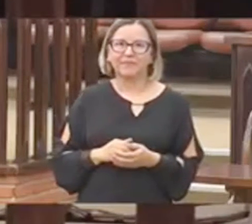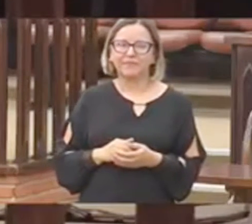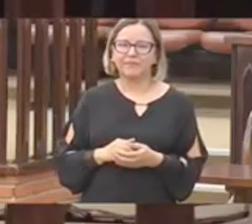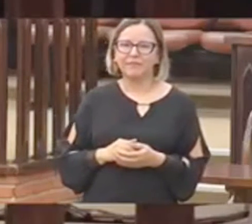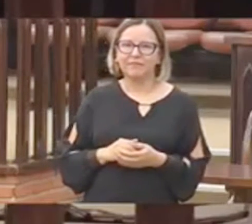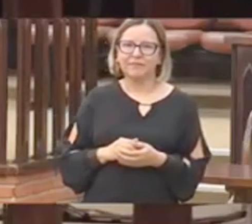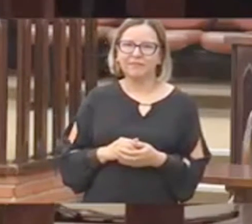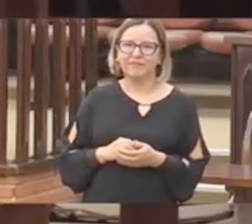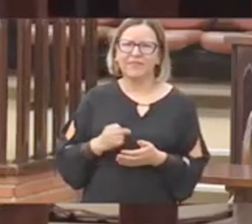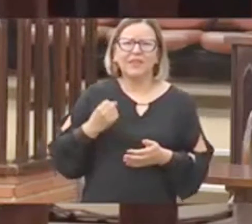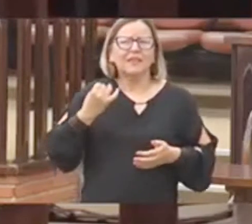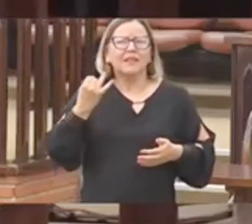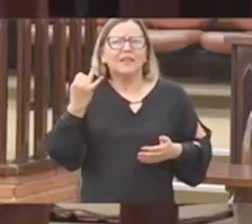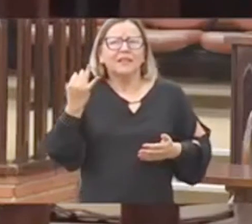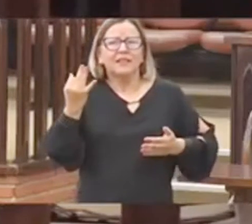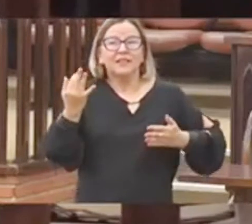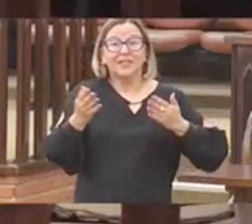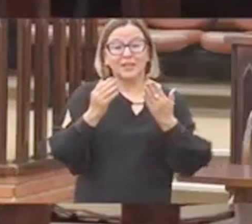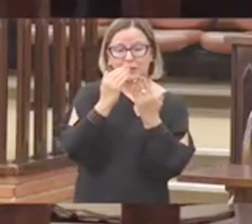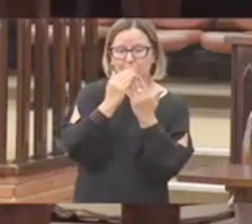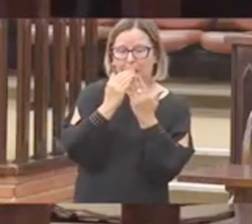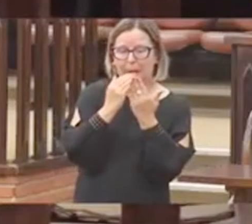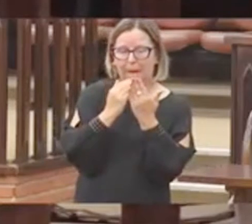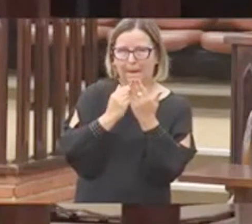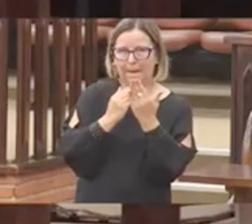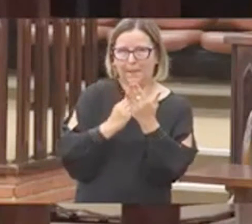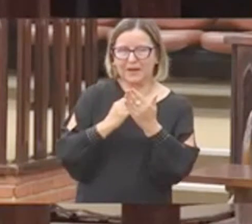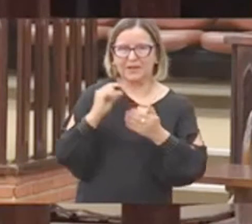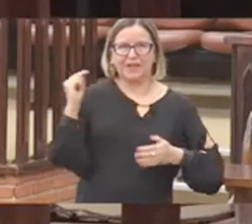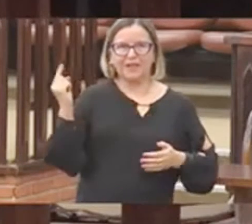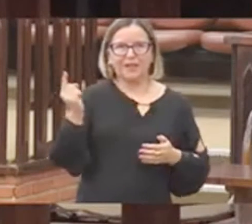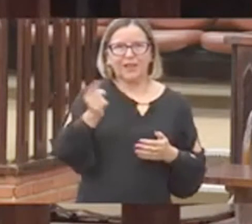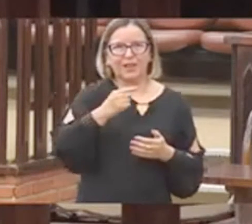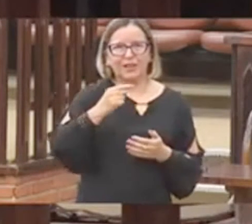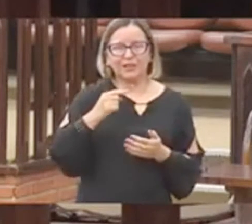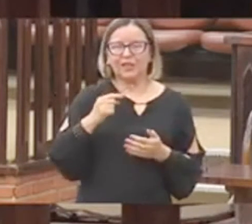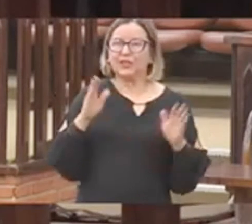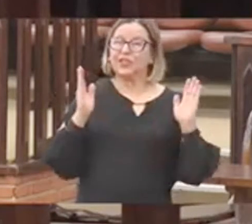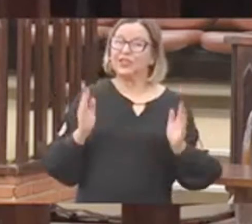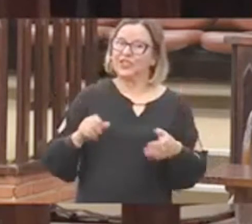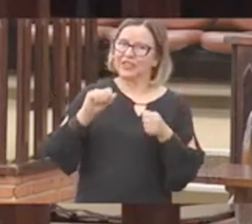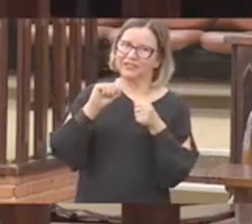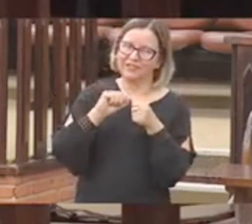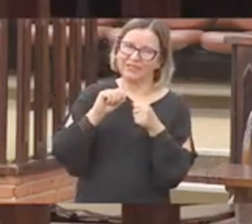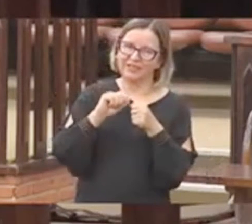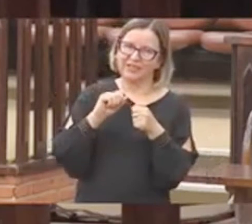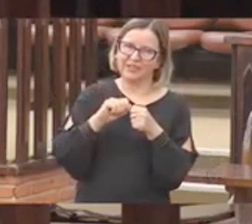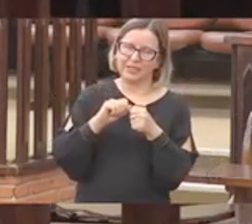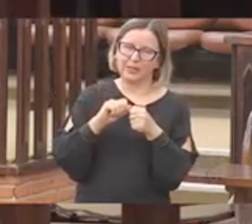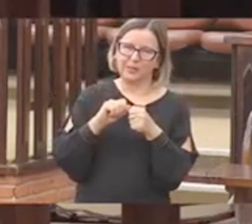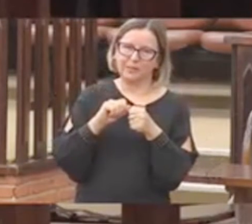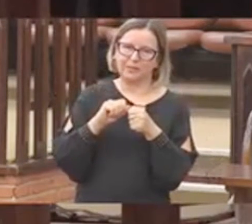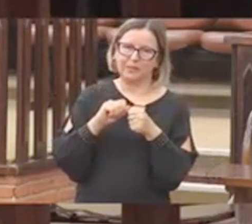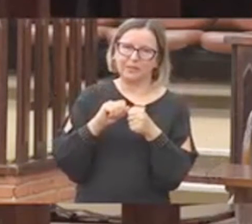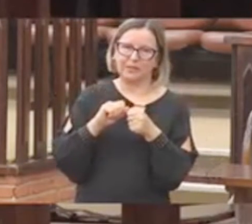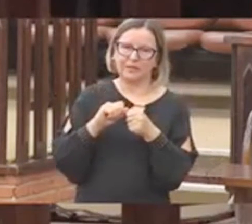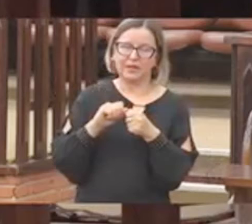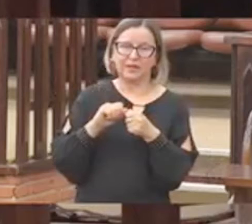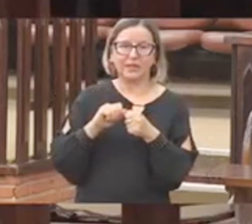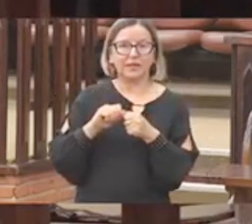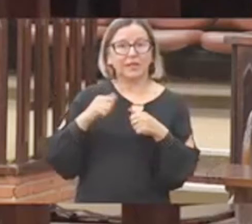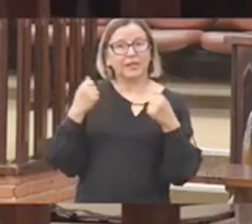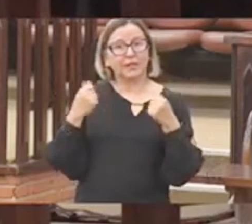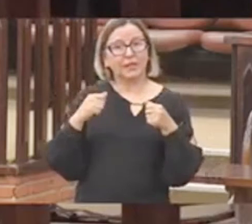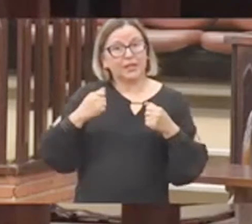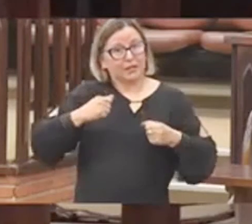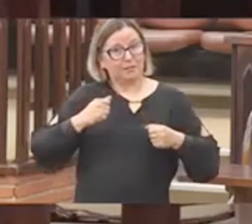Quantos planos você já imaginou que você fez e que tiveram de ser frustrados, ou